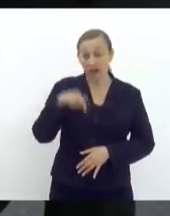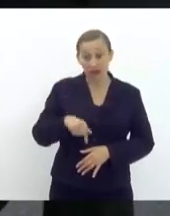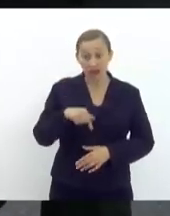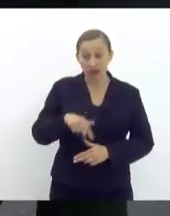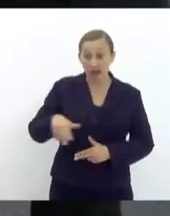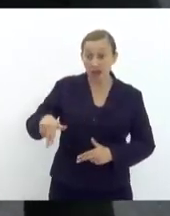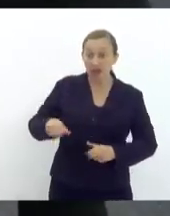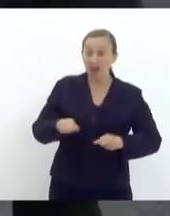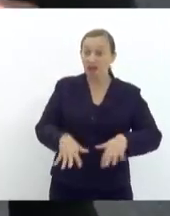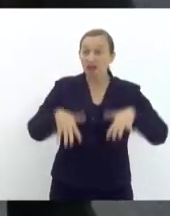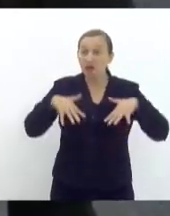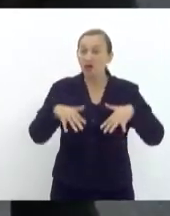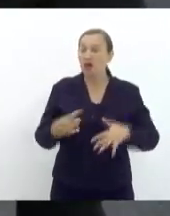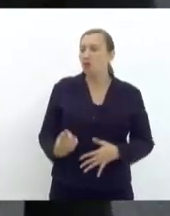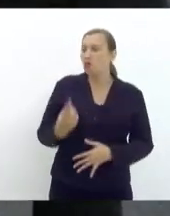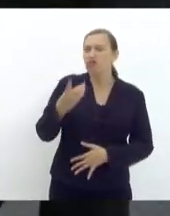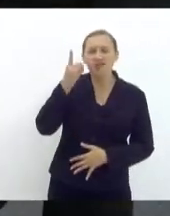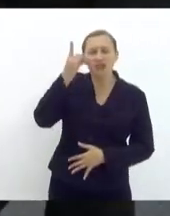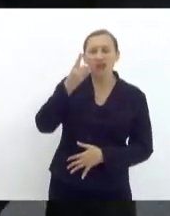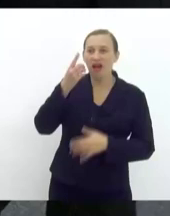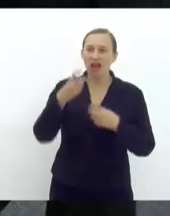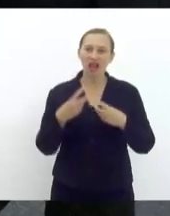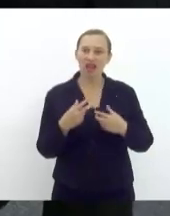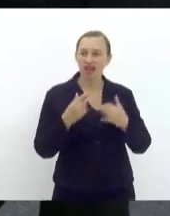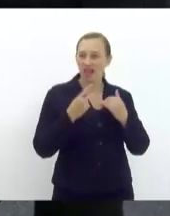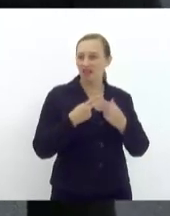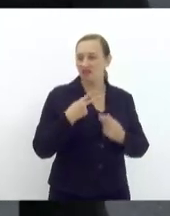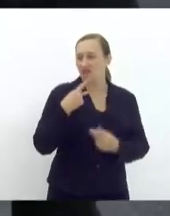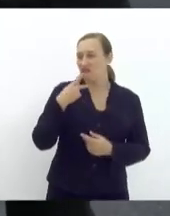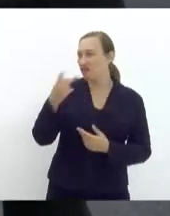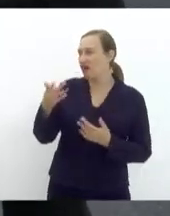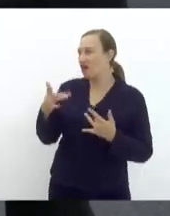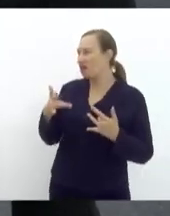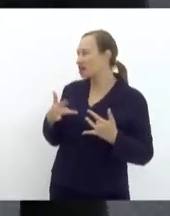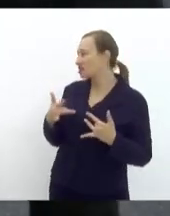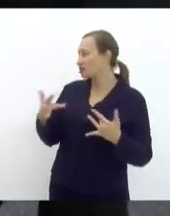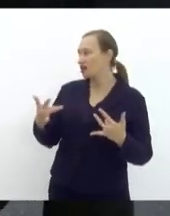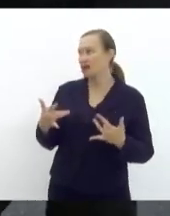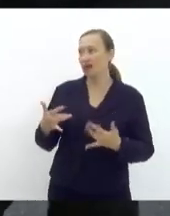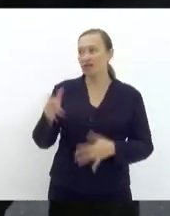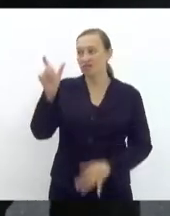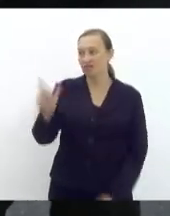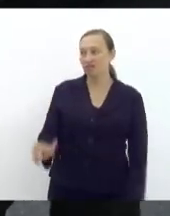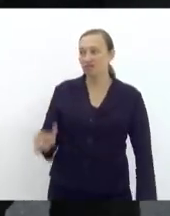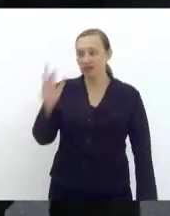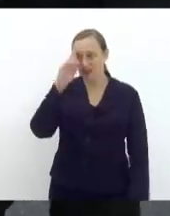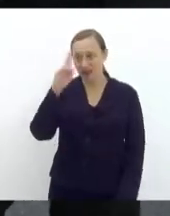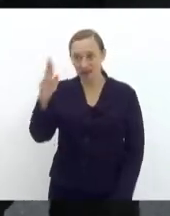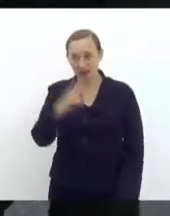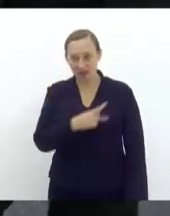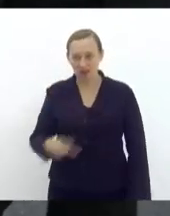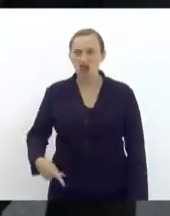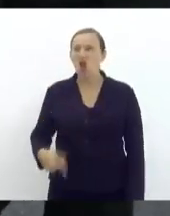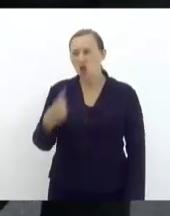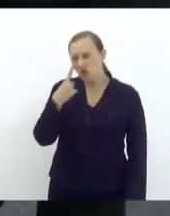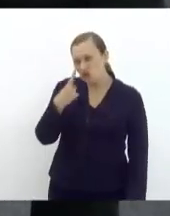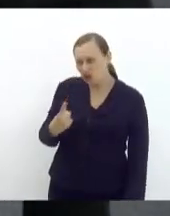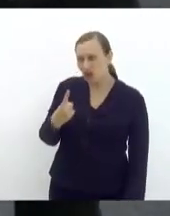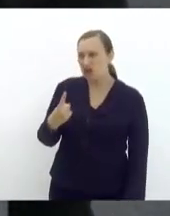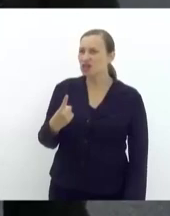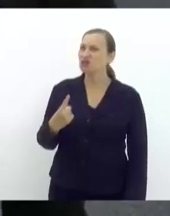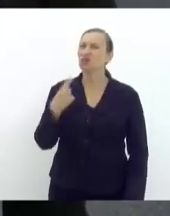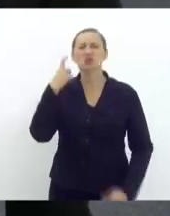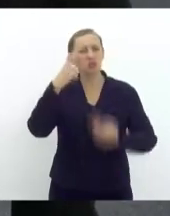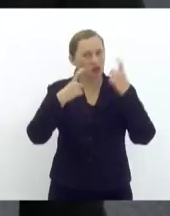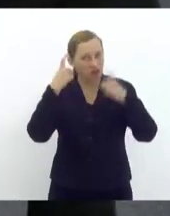por um deputado Que Clama solidariedade ao vossa excelência Mas eu vejo para eu vejo assim com